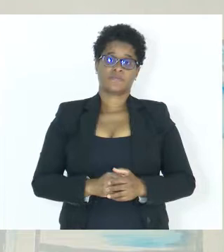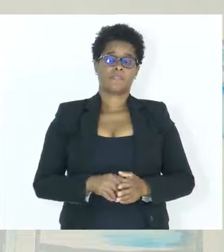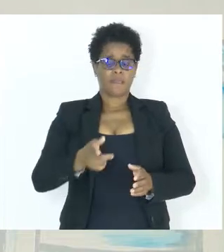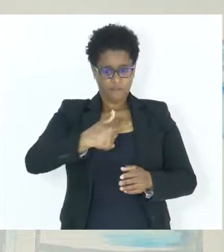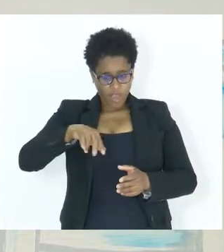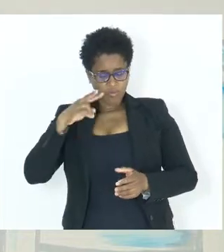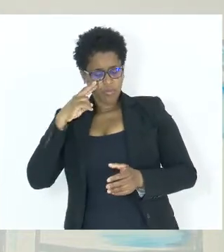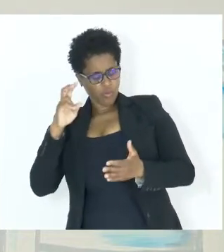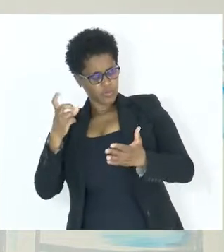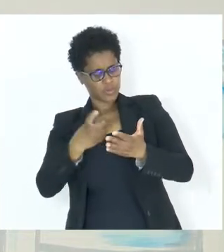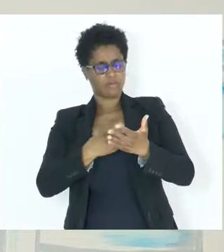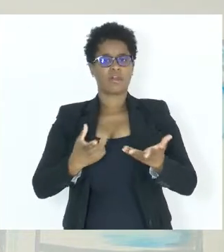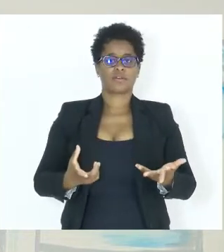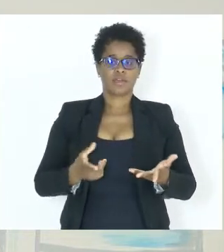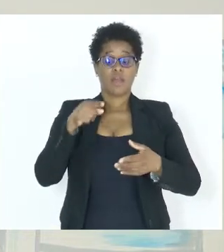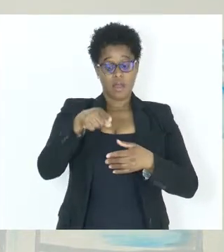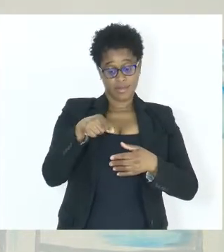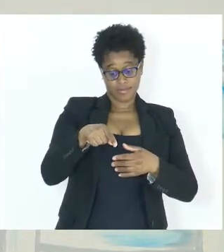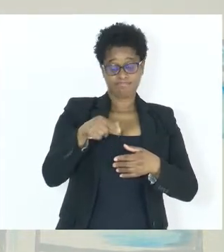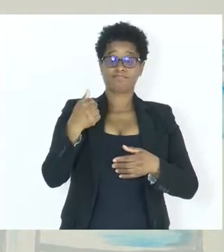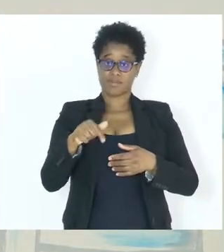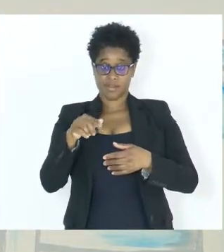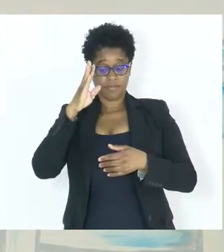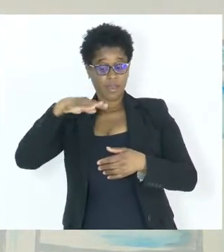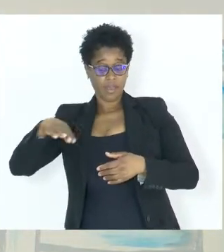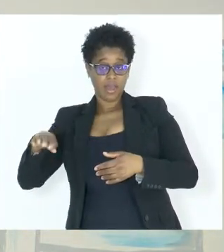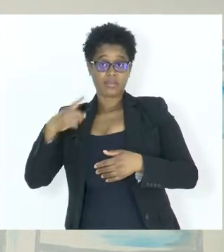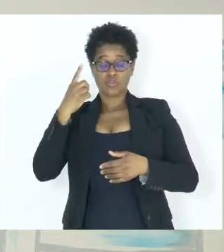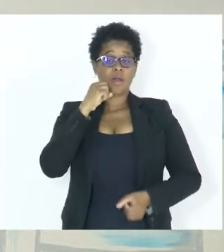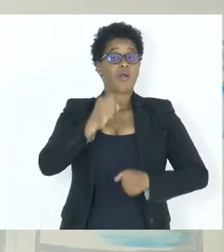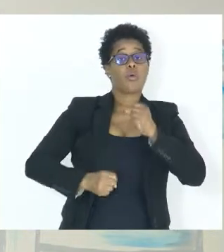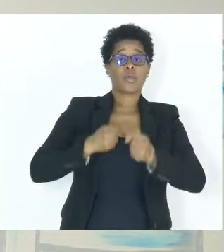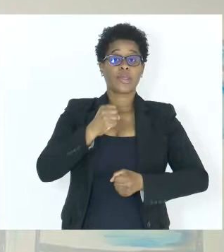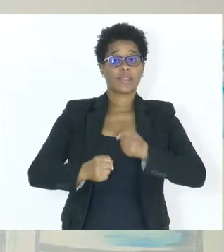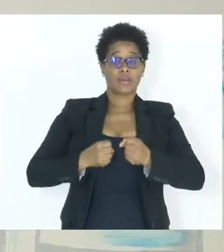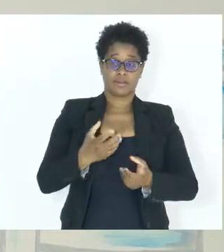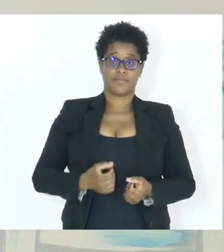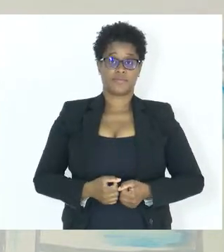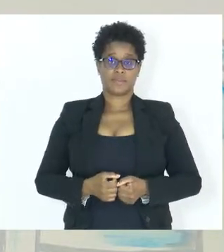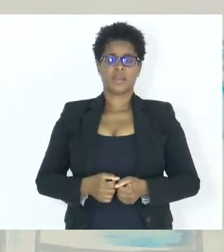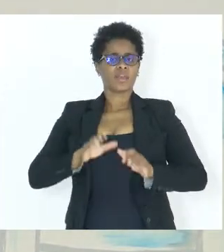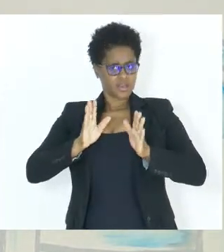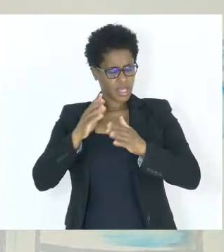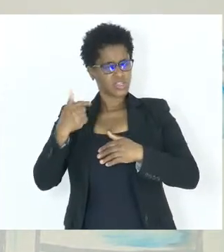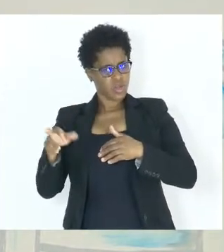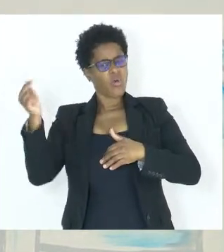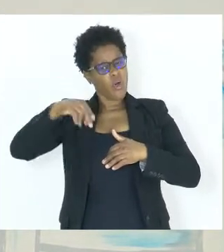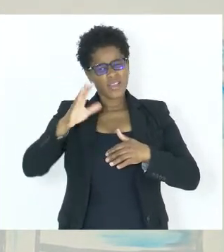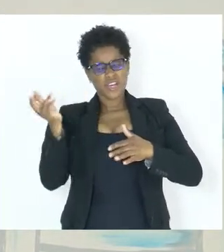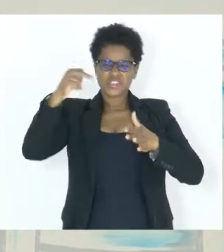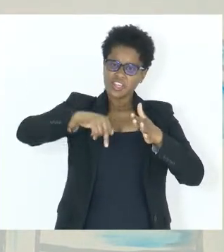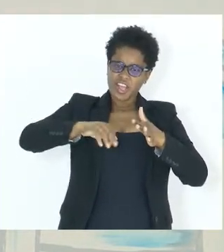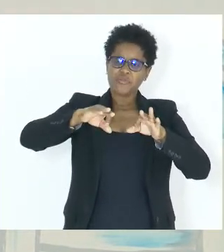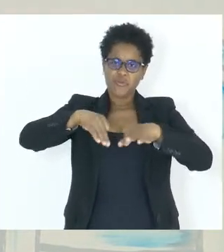Vamos observar. Aqui temos crianças numa corrida. Já estão a chegar na